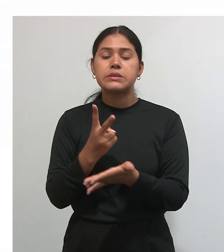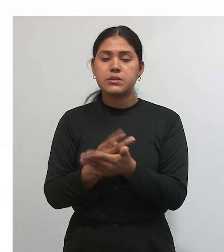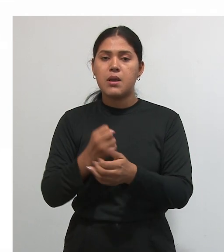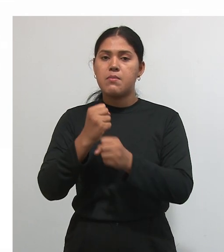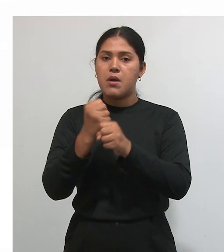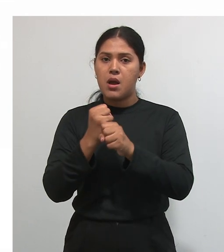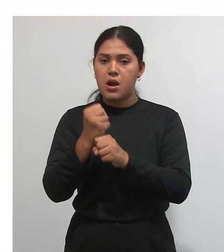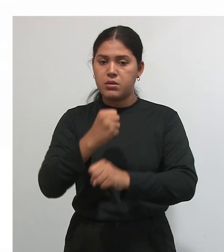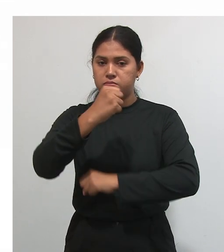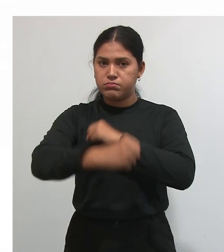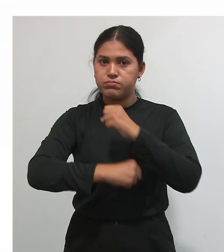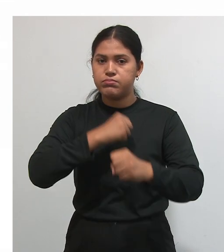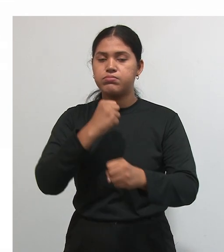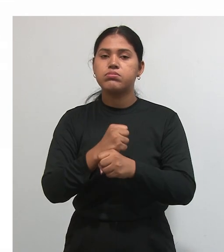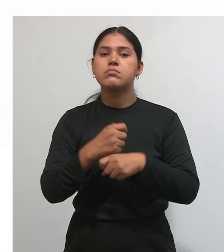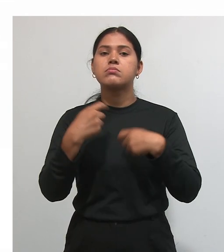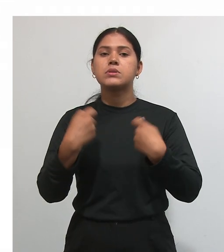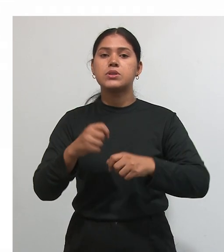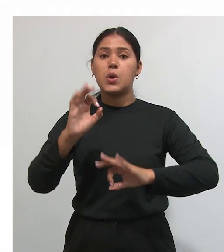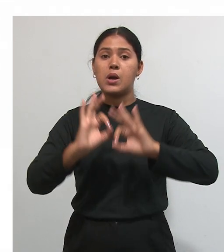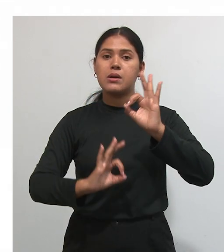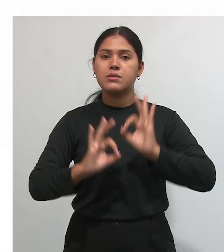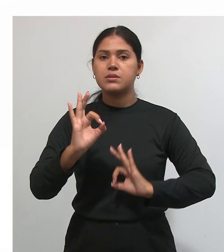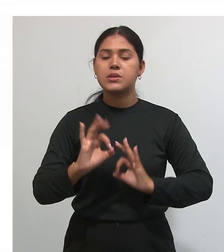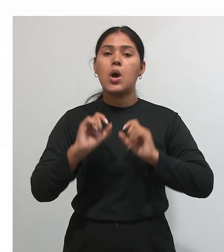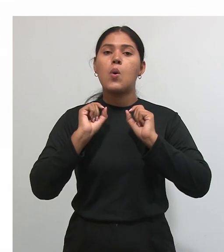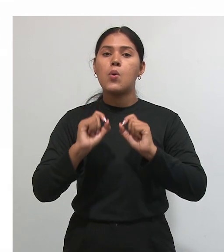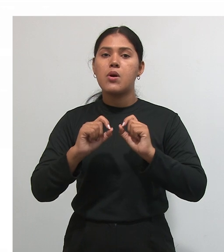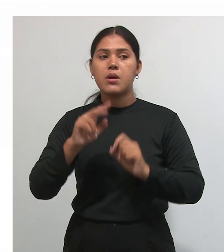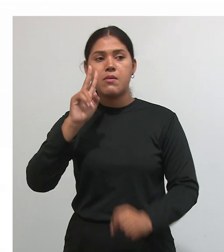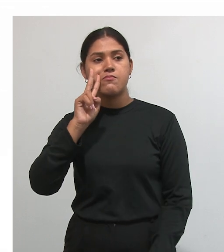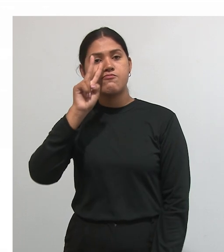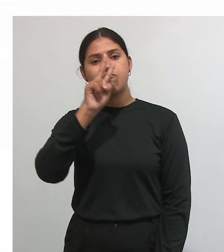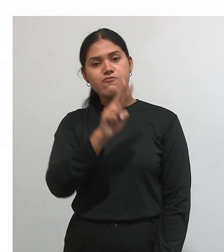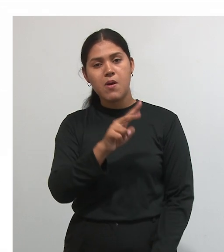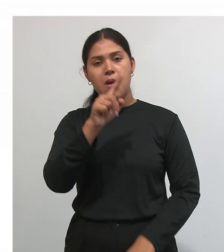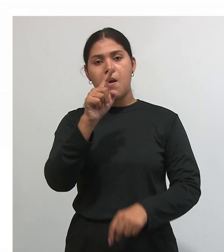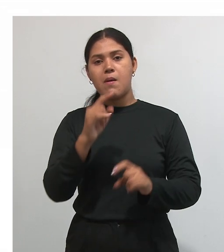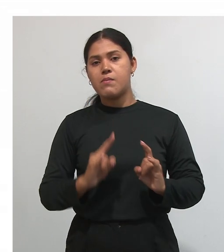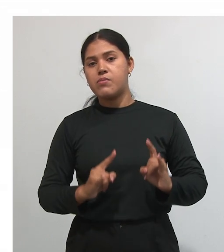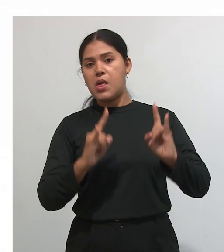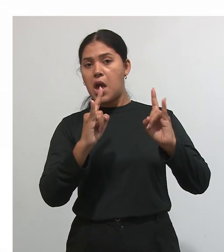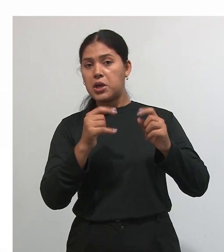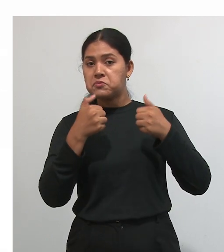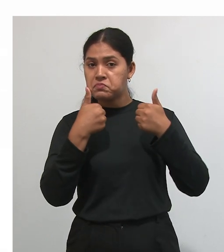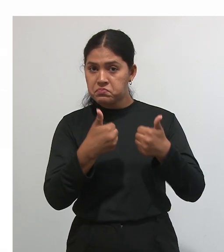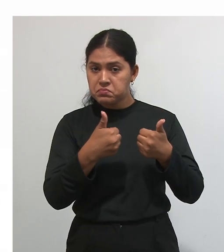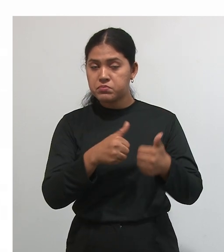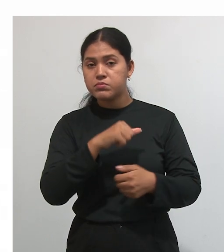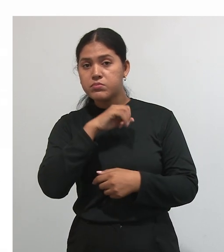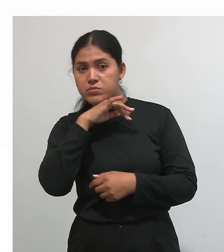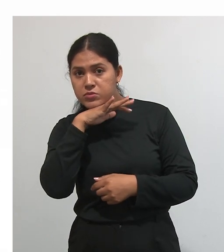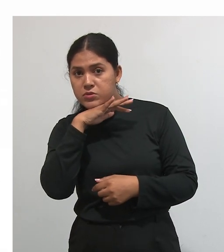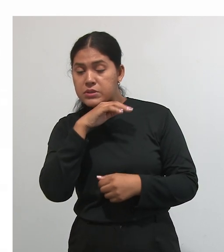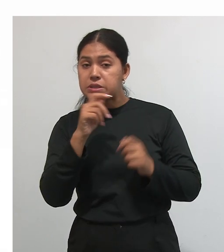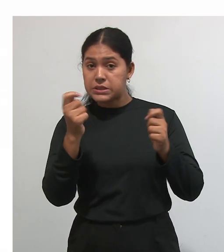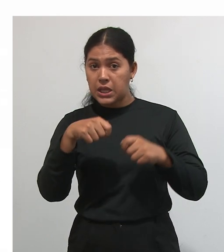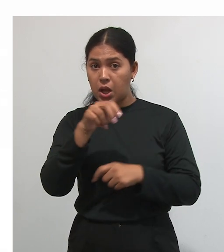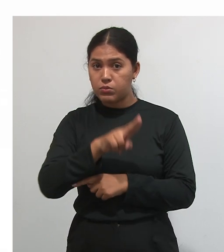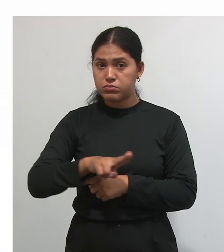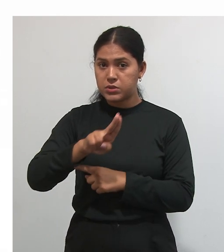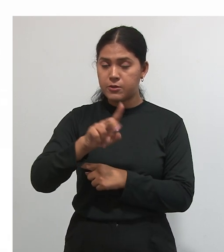financeiro recomenda-se o quê? Que a entidade realize o quê? A revisão da vida útil e do valor